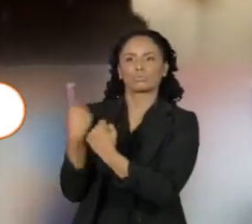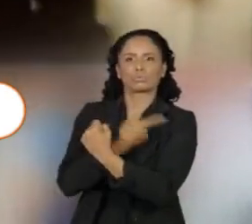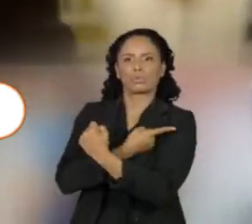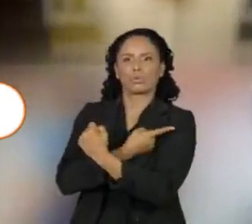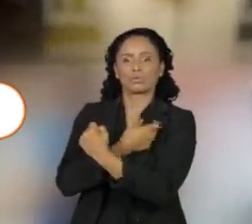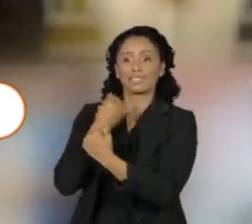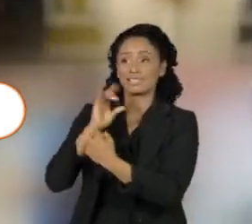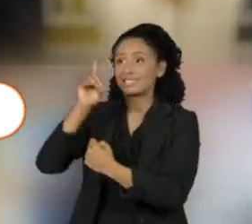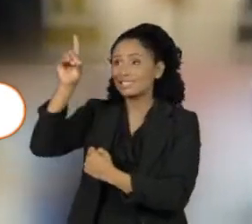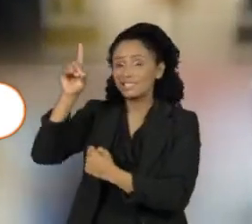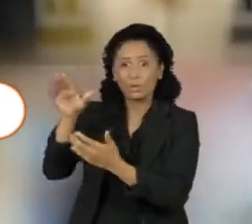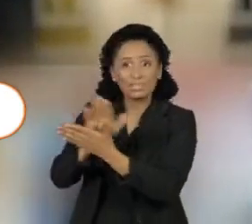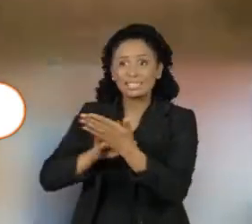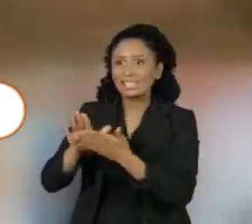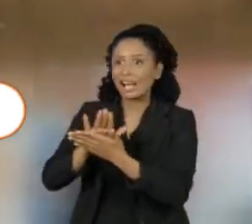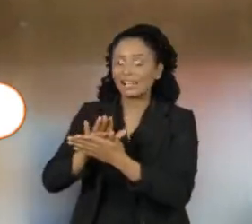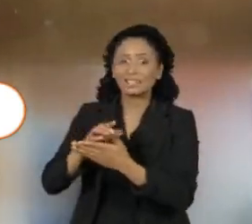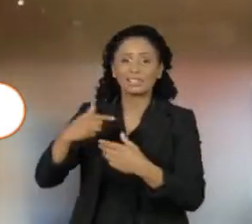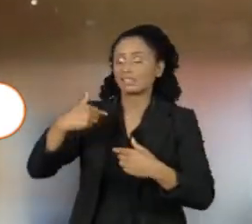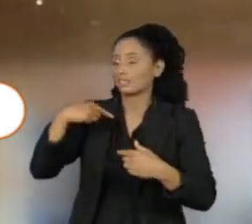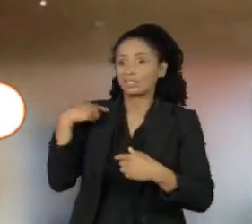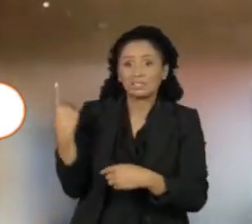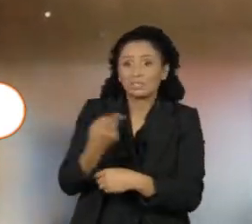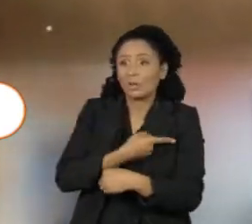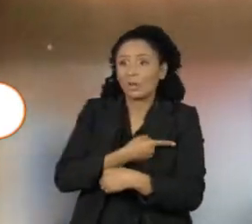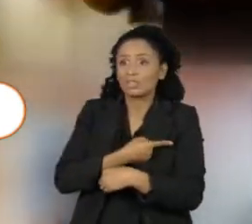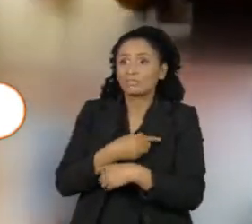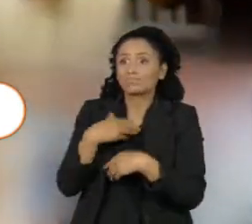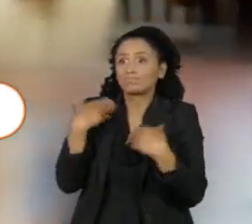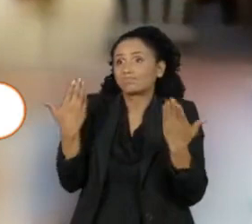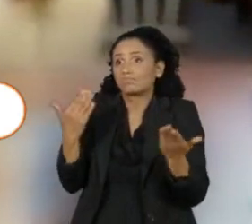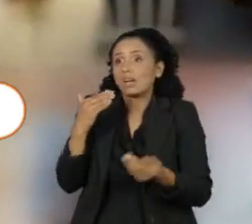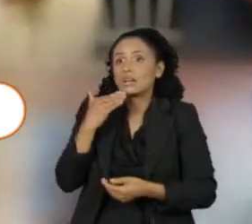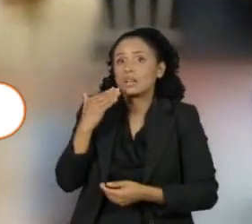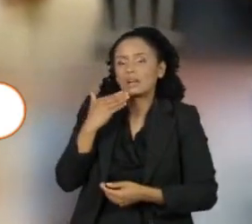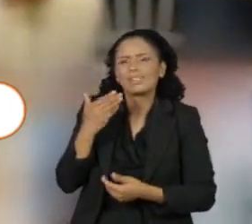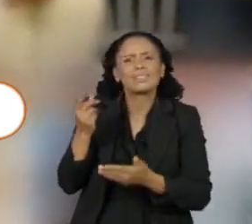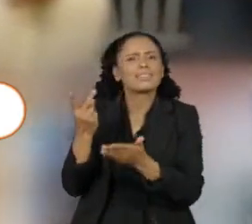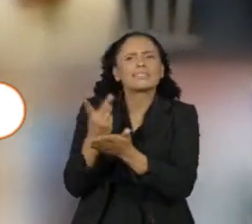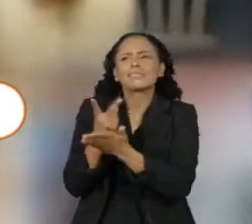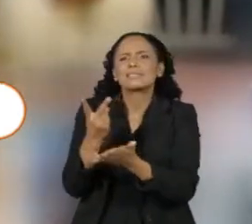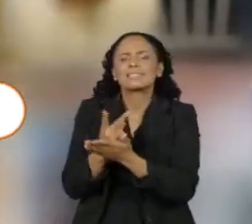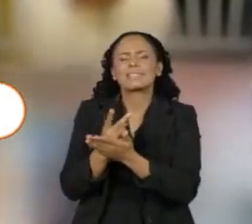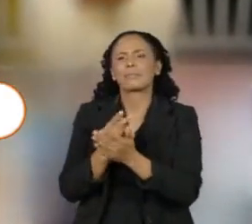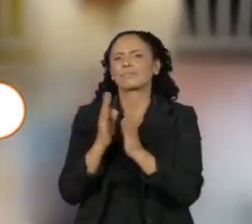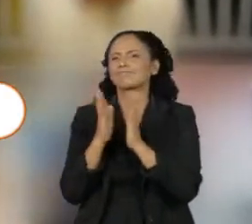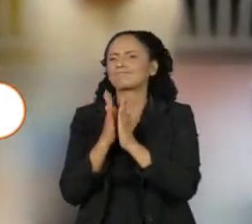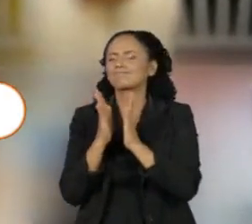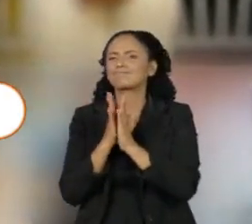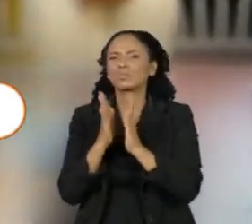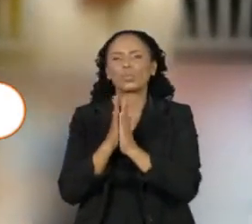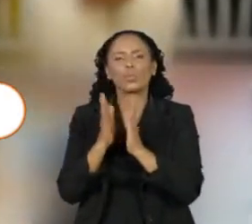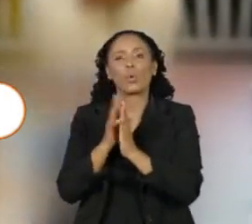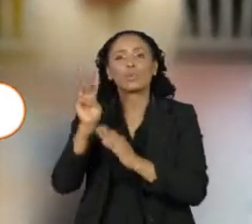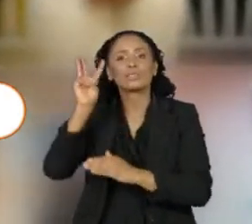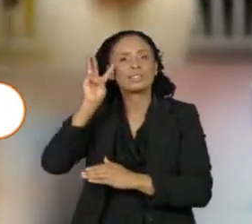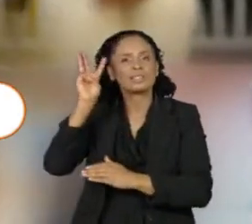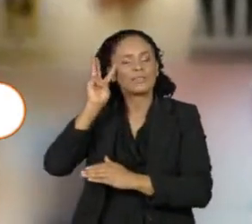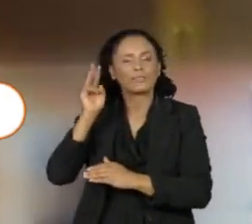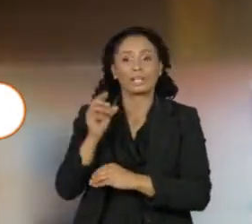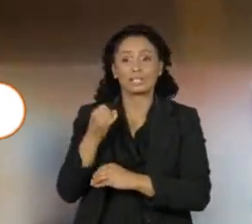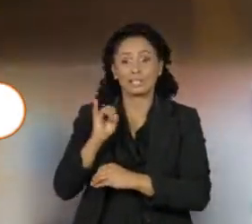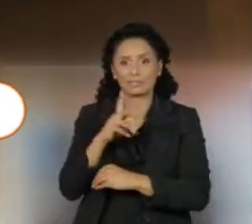não somos nada. Eu sempre falo para Ele, eu sempre oro, toda terça-feira no gabinete dEle quando Ele vai